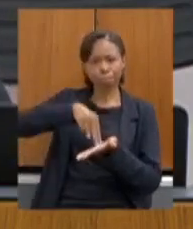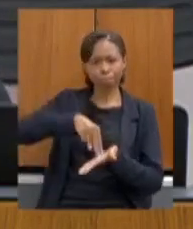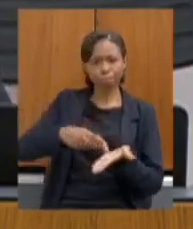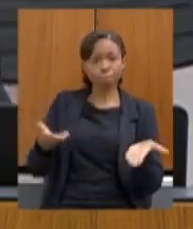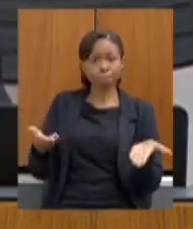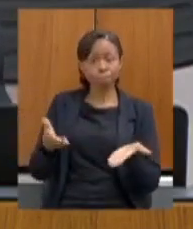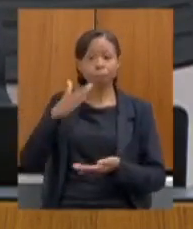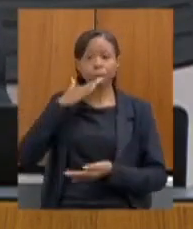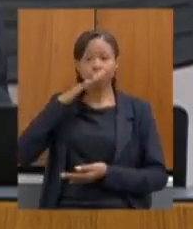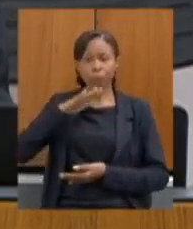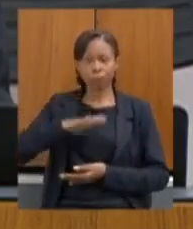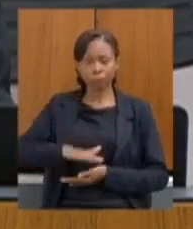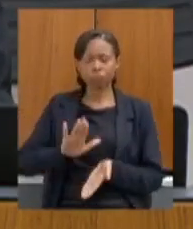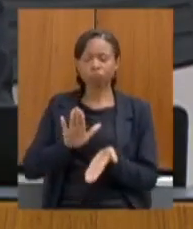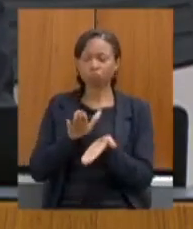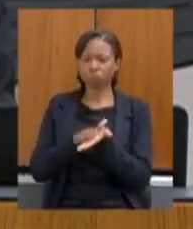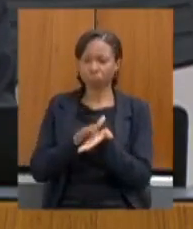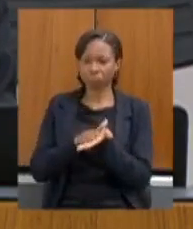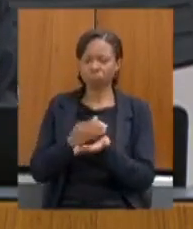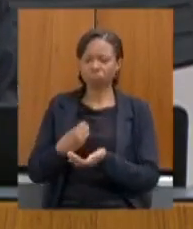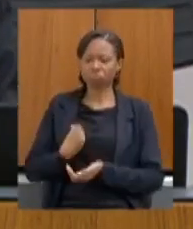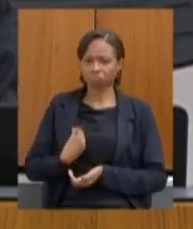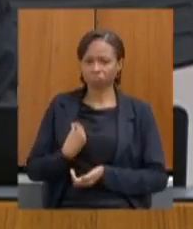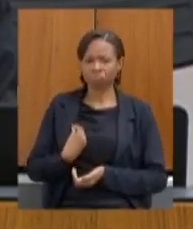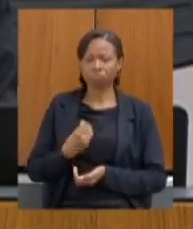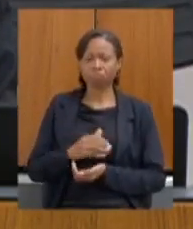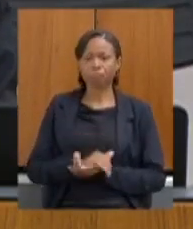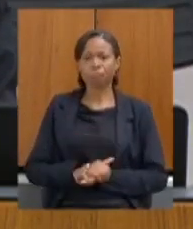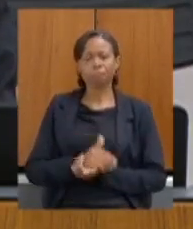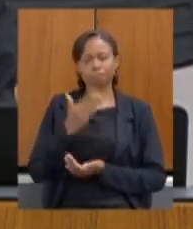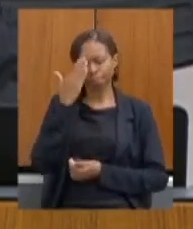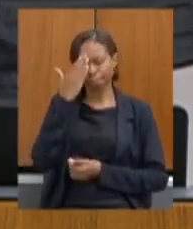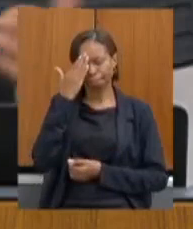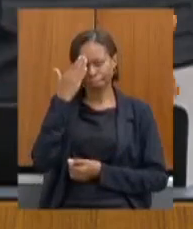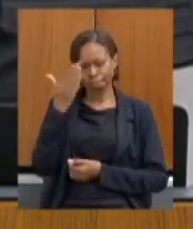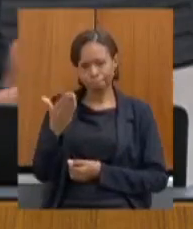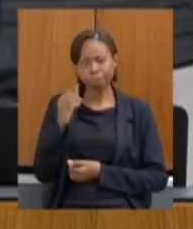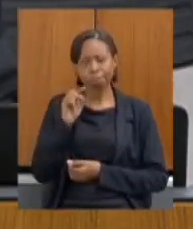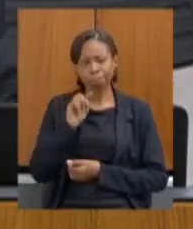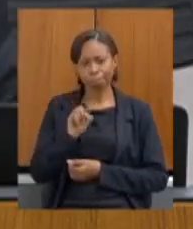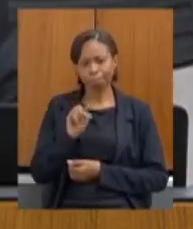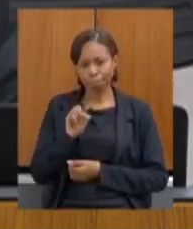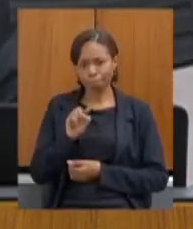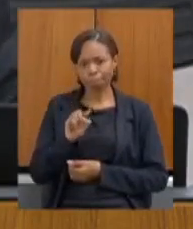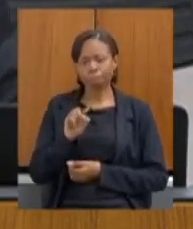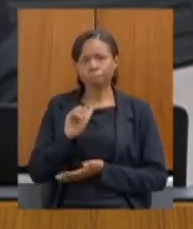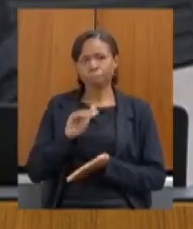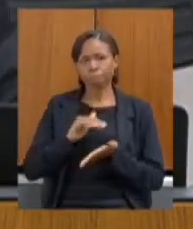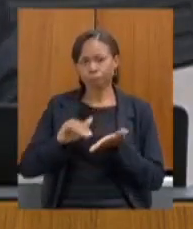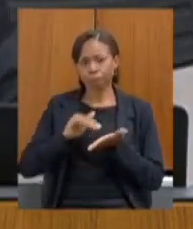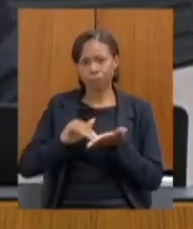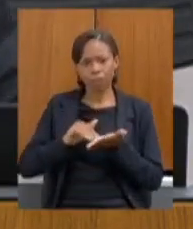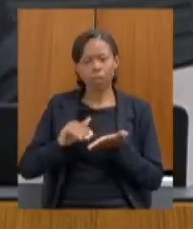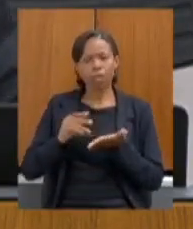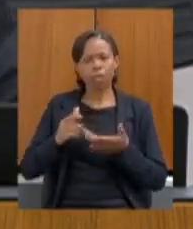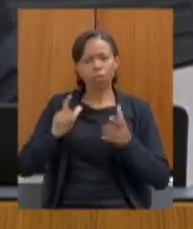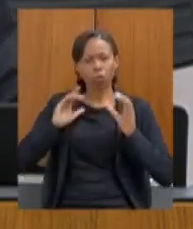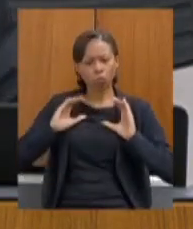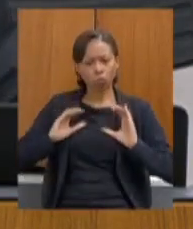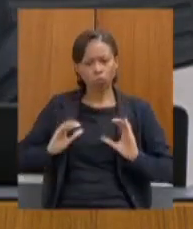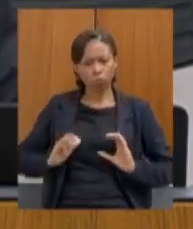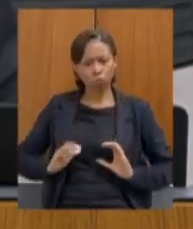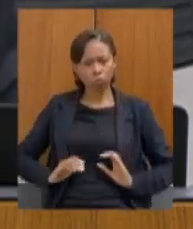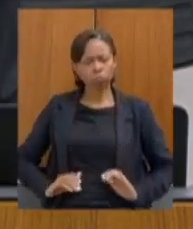tarde. Parabéns pela participação. Muito obrigado pela maneira que se comportou aqui nessa